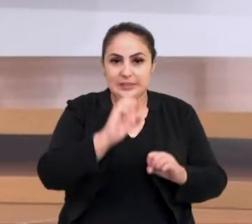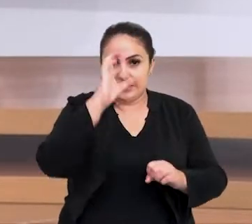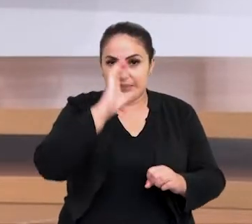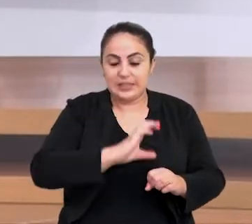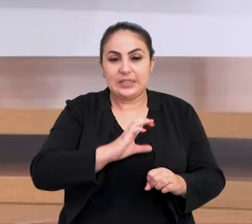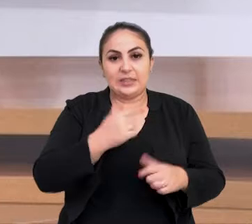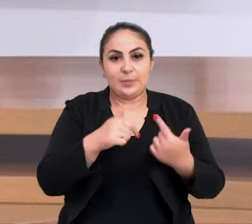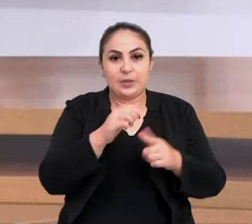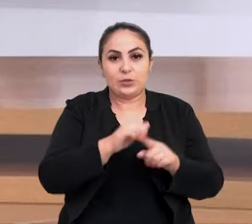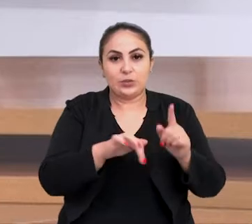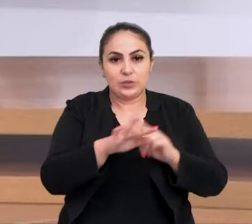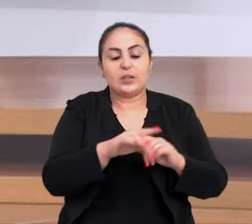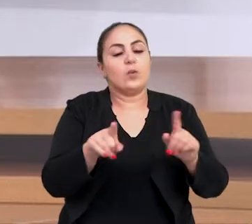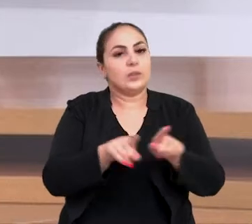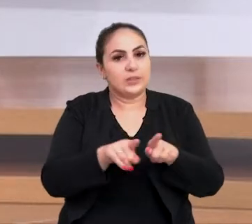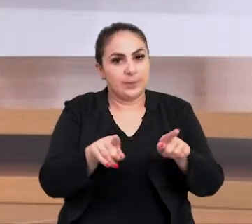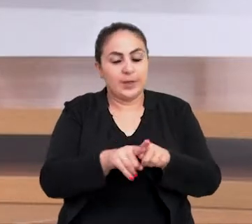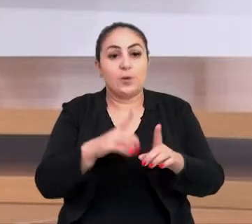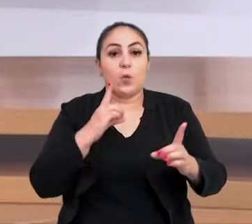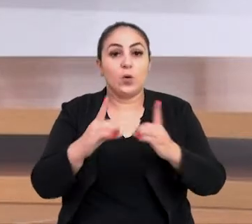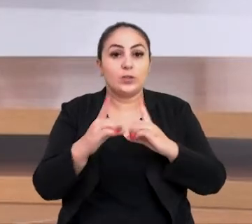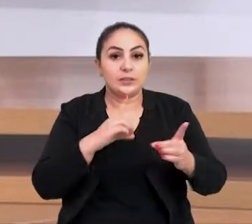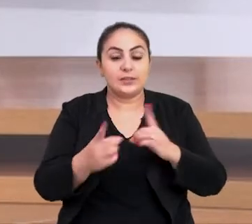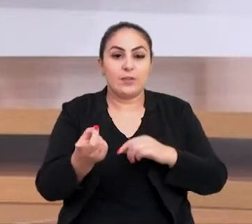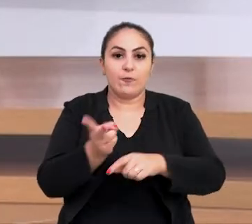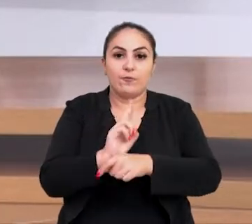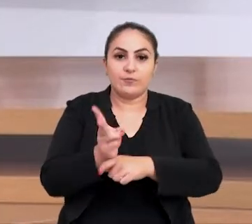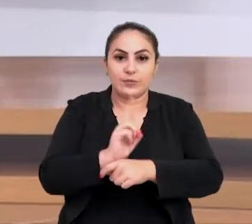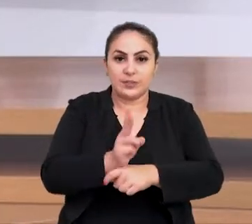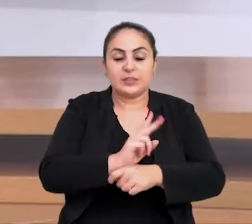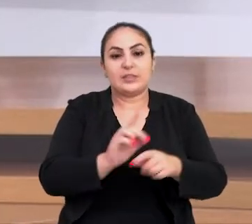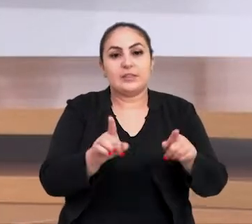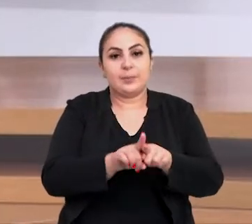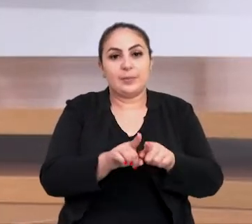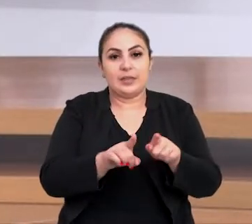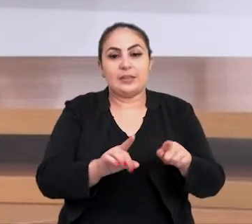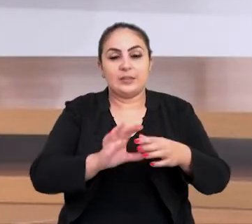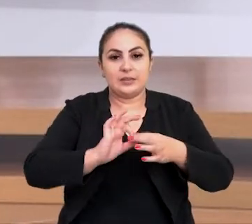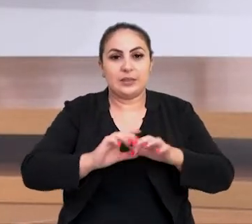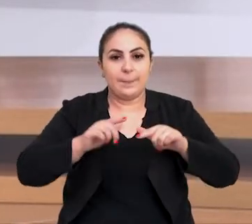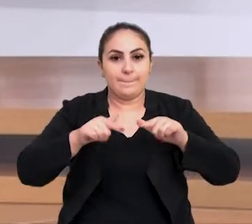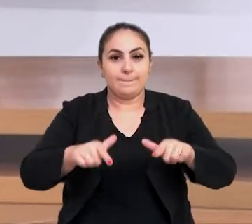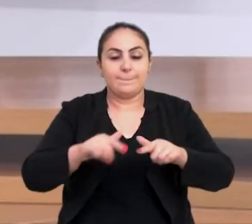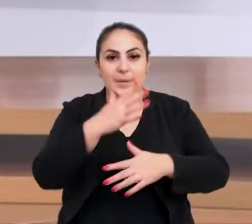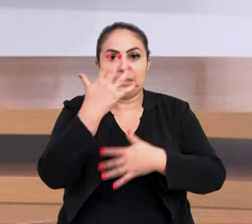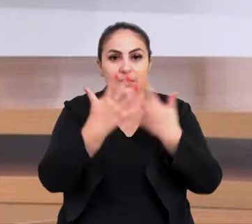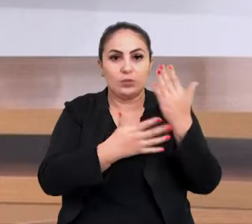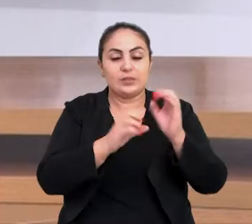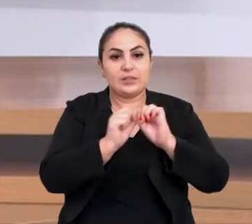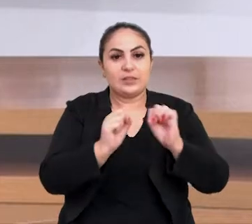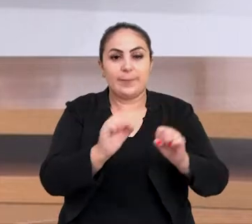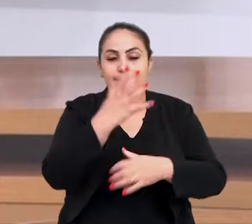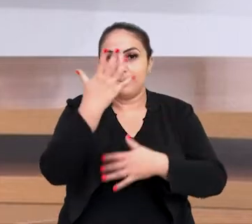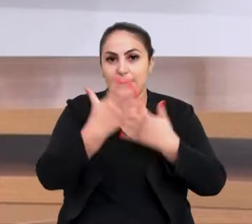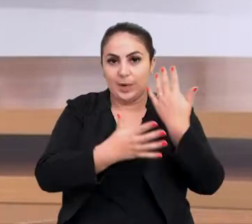e Assistência Social, também foi coordenador de fiscalização e licenciamento ambiental lá na Secretaria do Meio